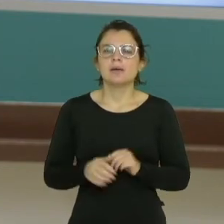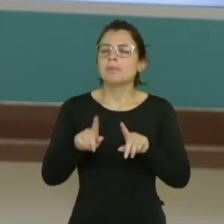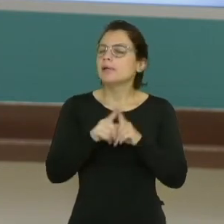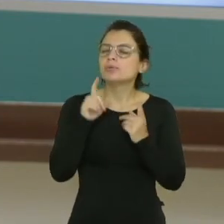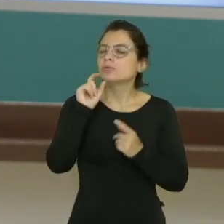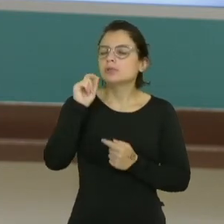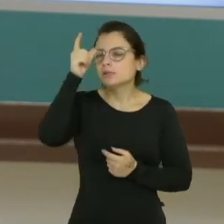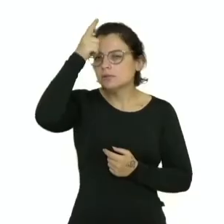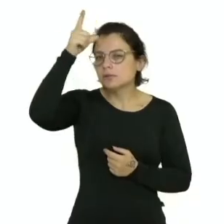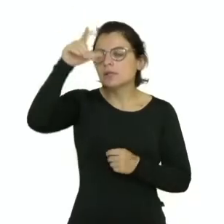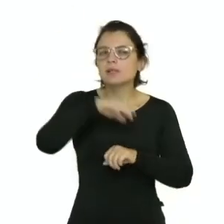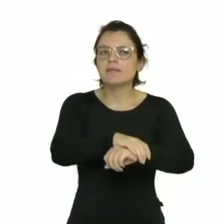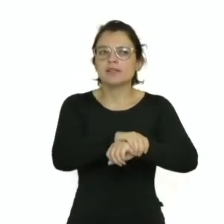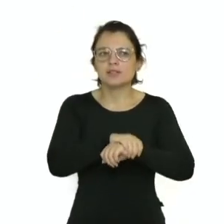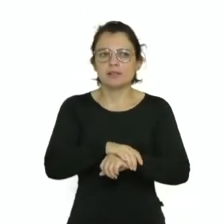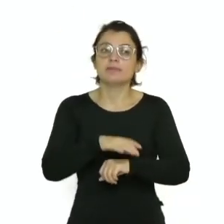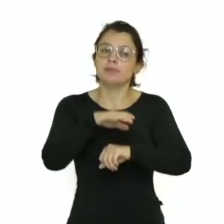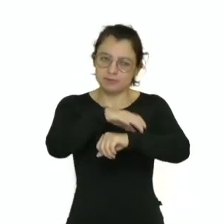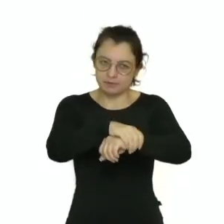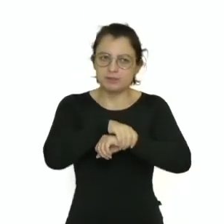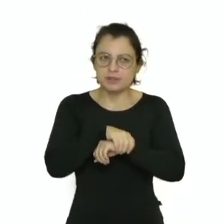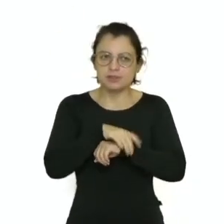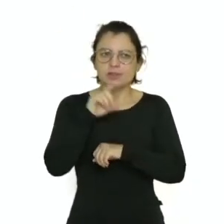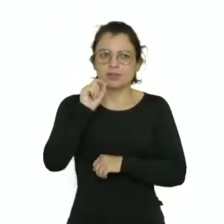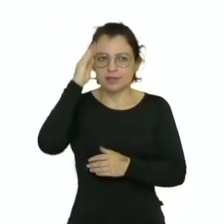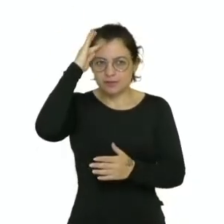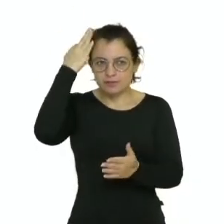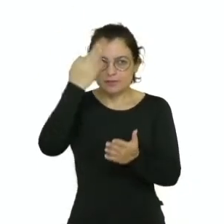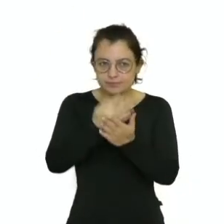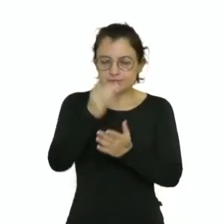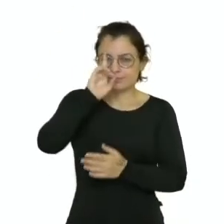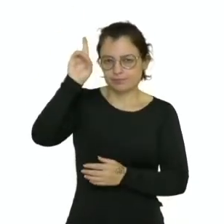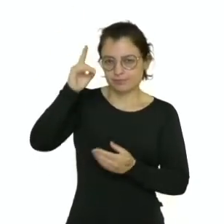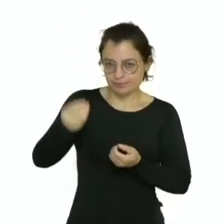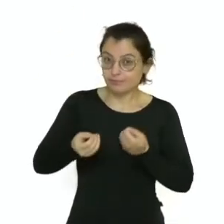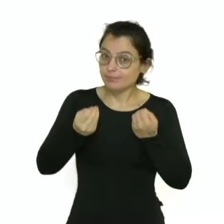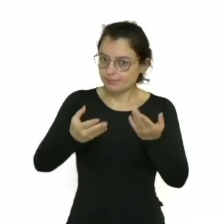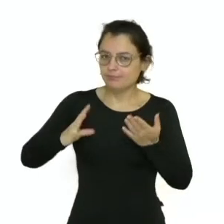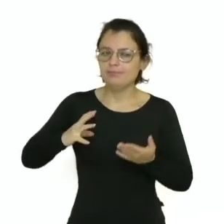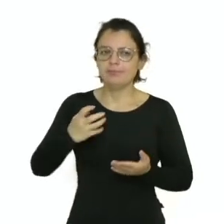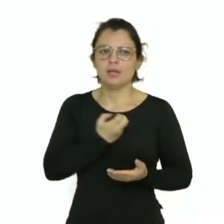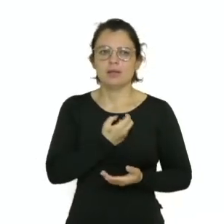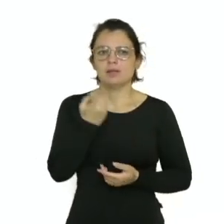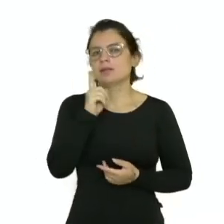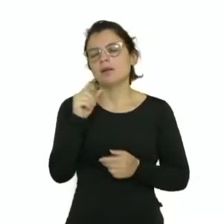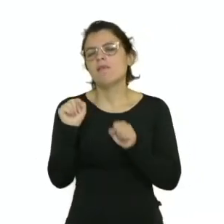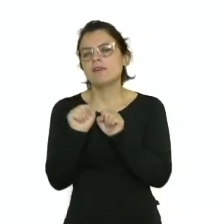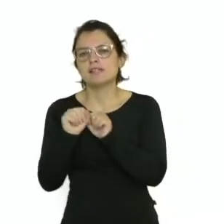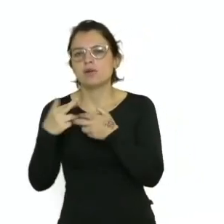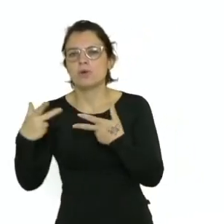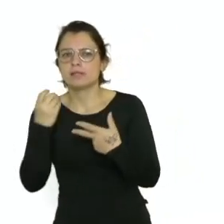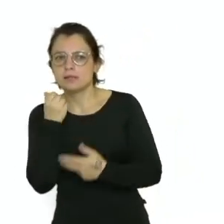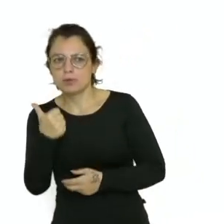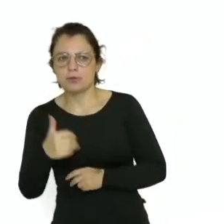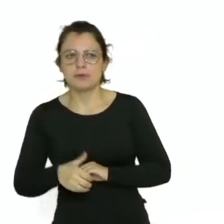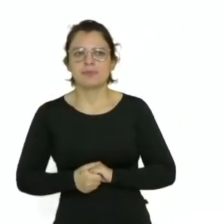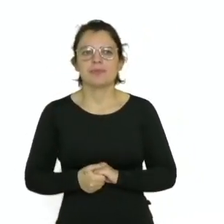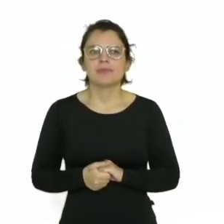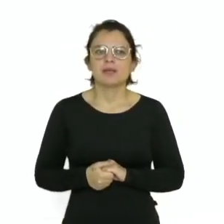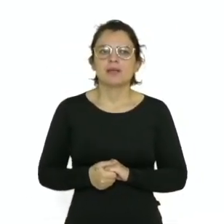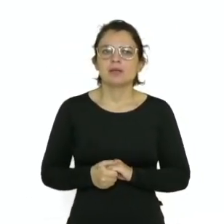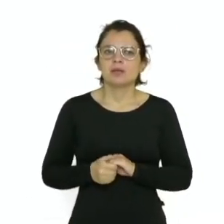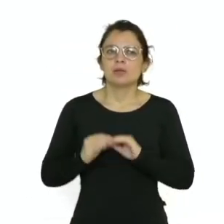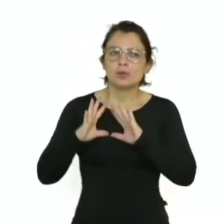tese? Lutero defendia que a fé em Deus que salva e não as suas boas ações,